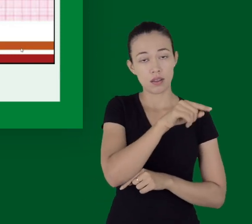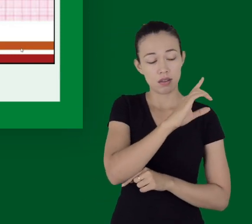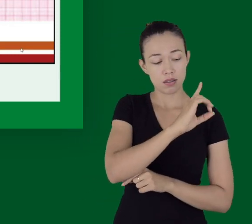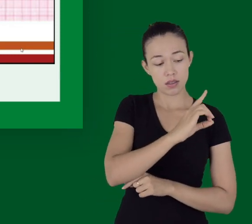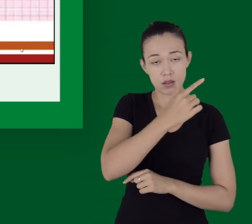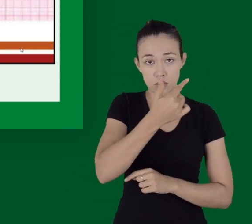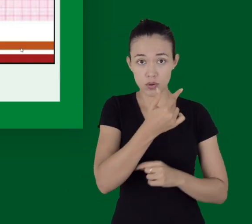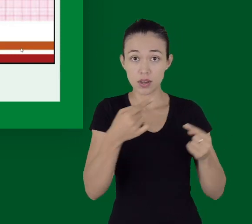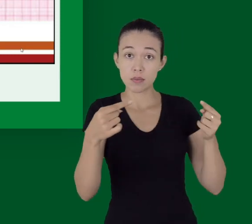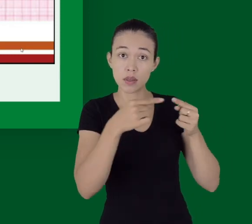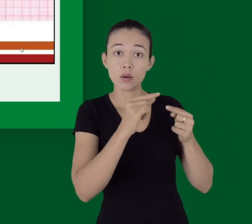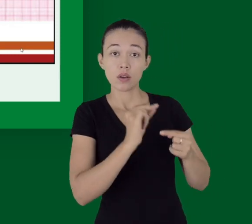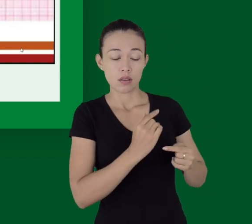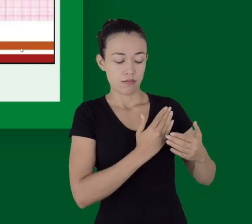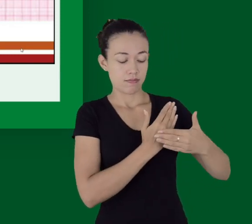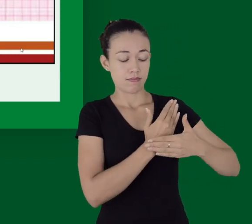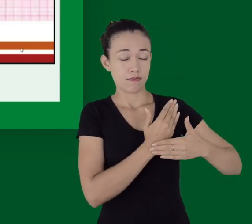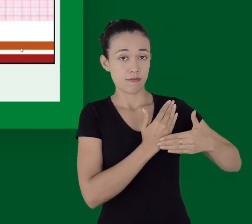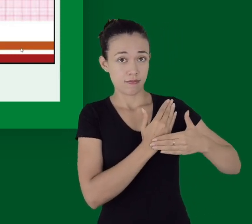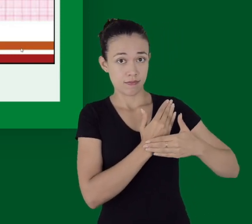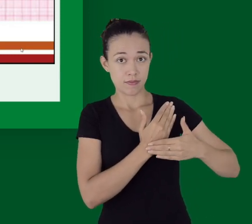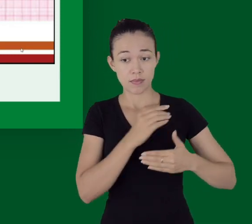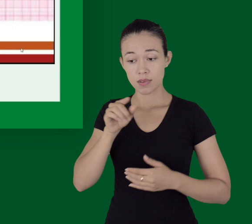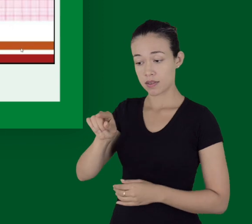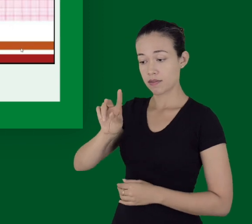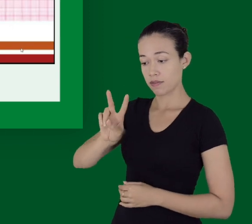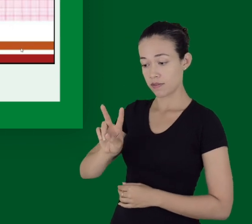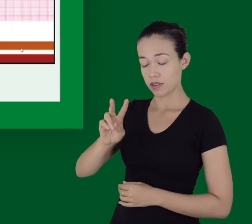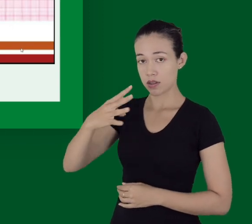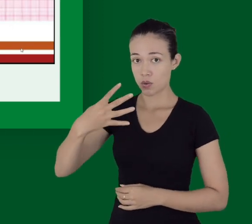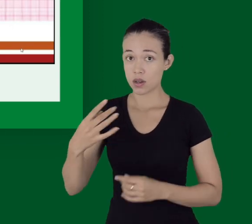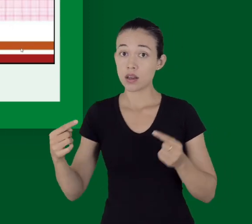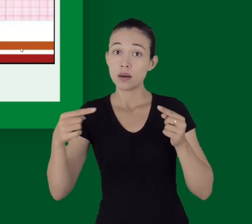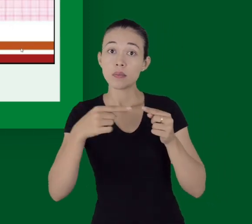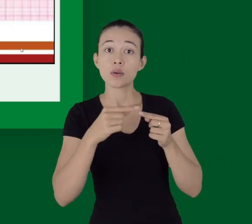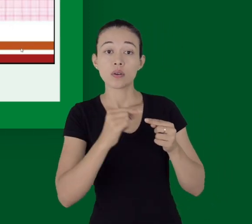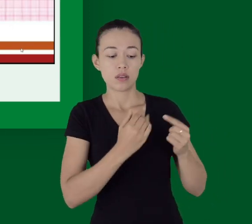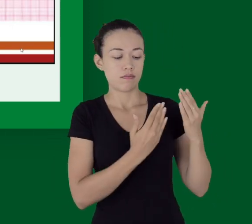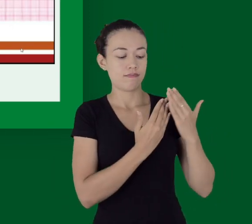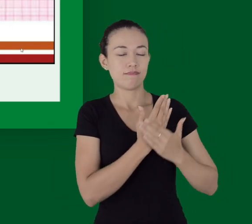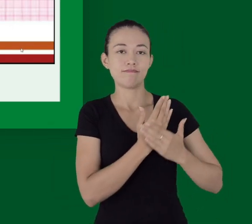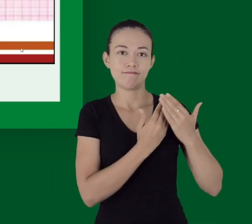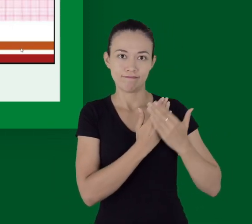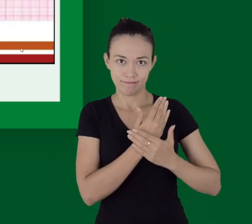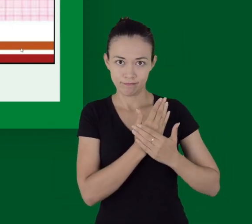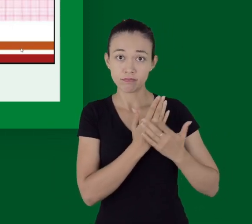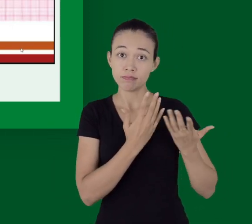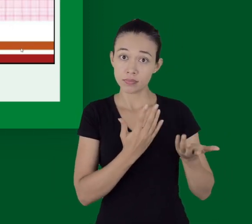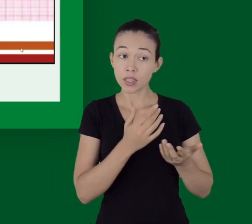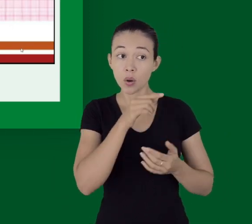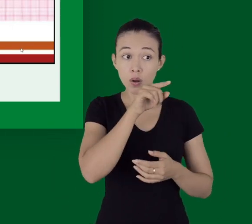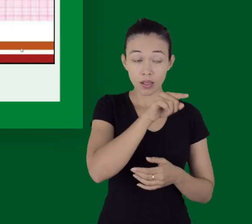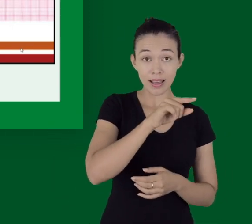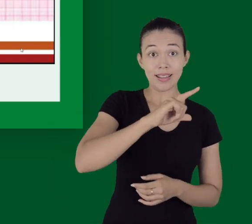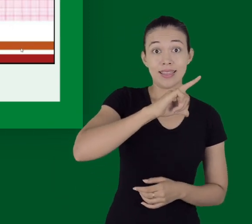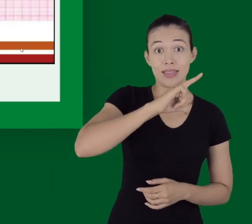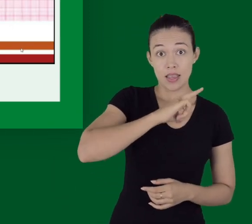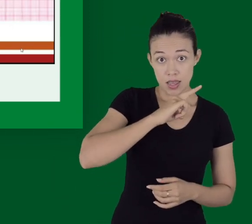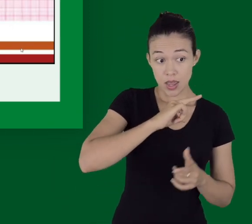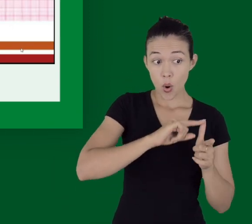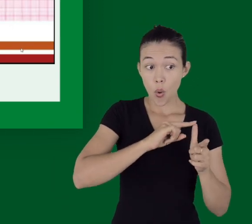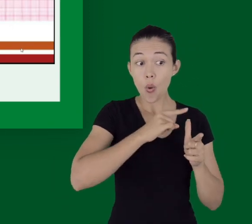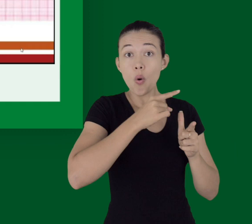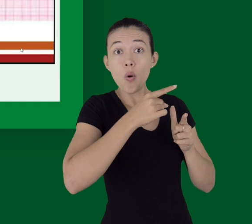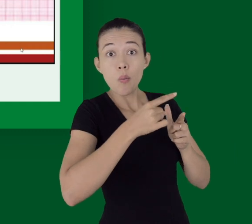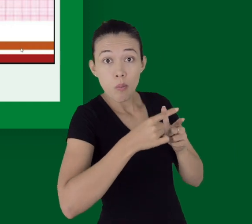Então, se a outras derivações vê essa mesma parede, tem que ter supra naquela